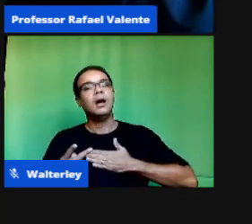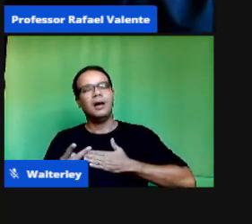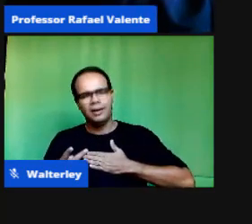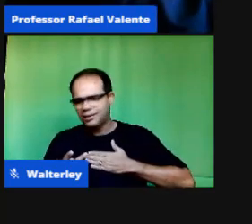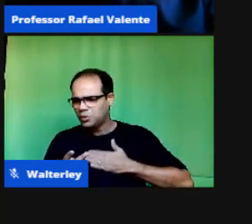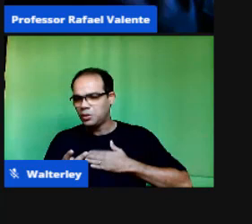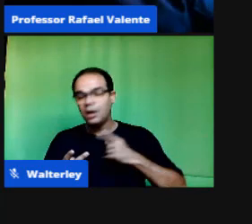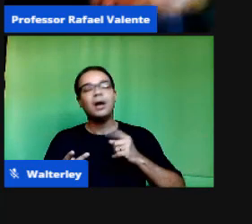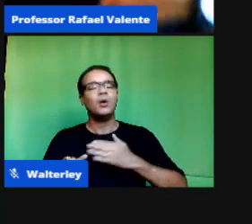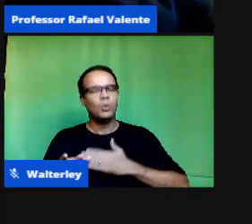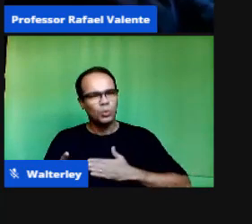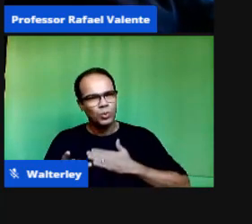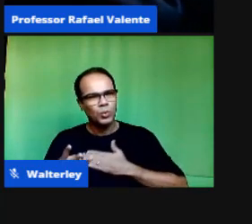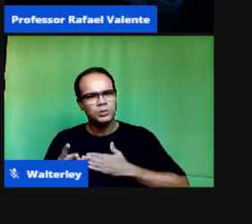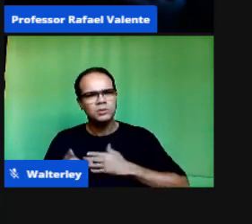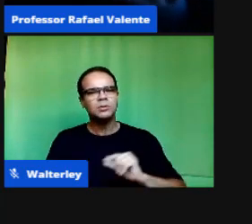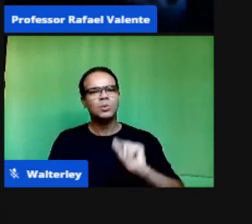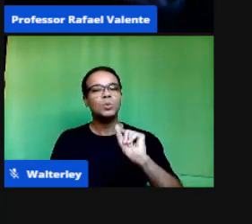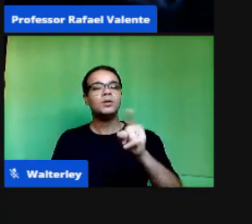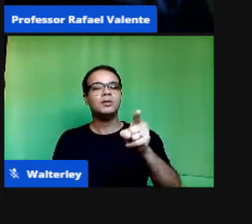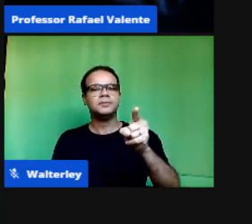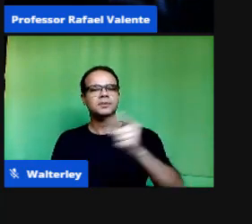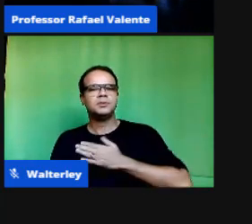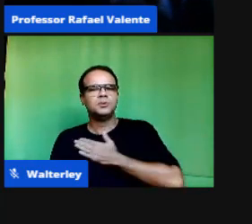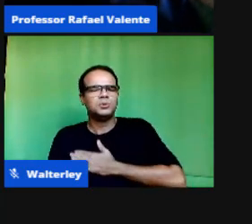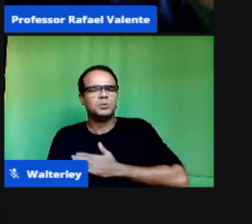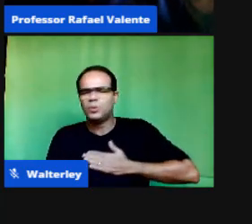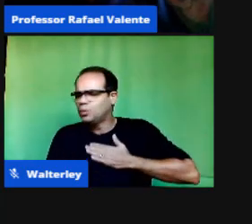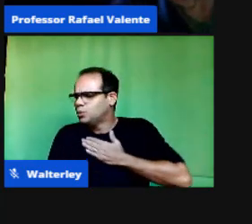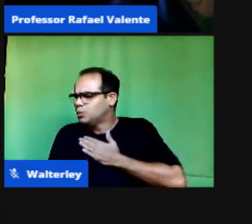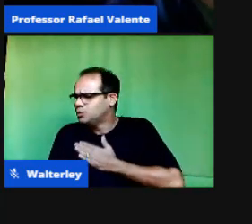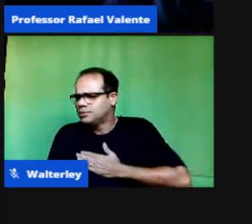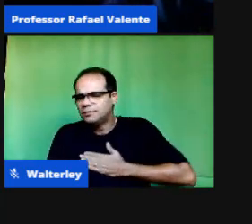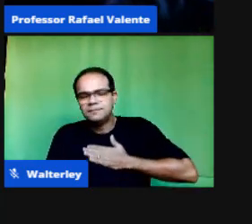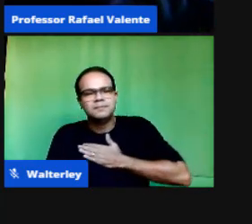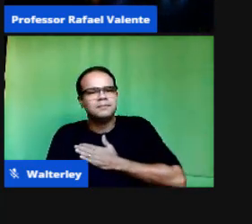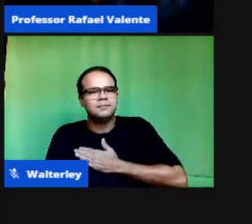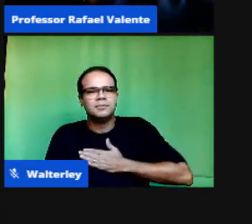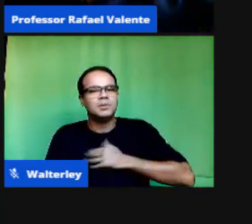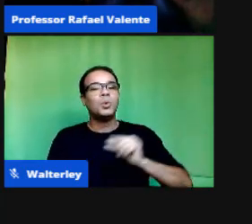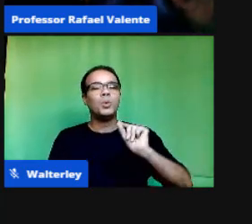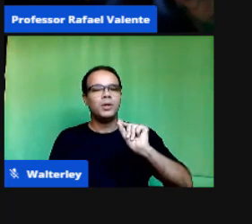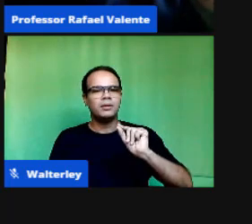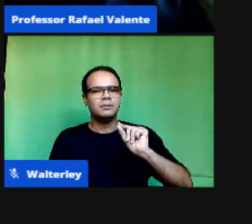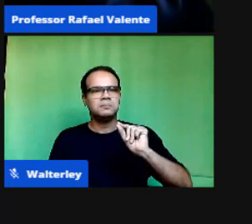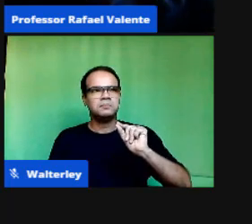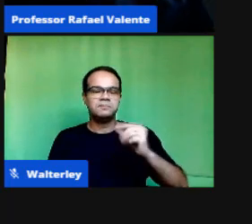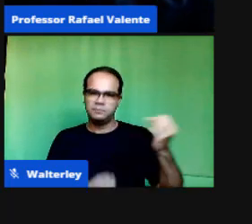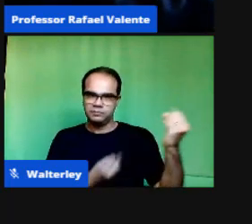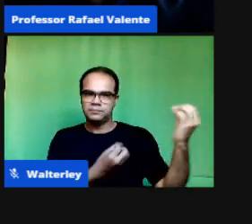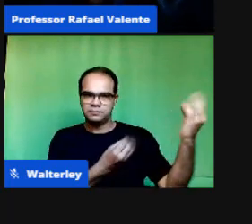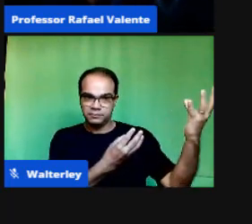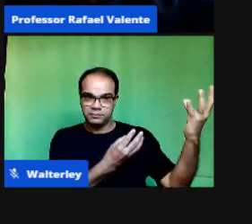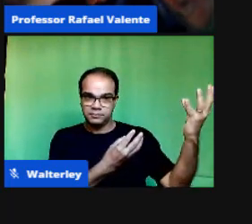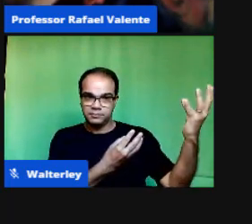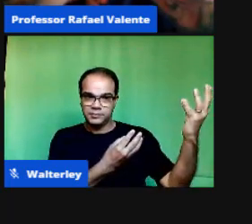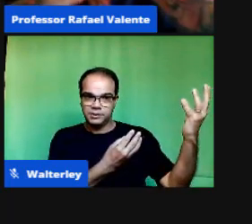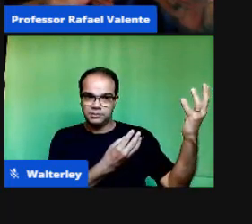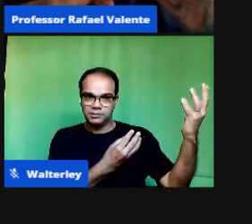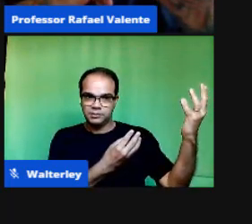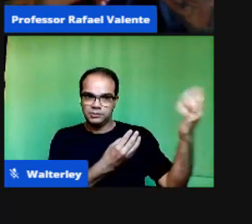qualquer dimensão. O que te dá prazer nessa vida? Viajar?